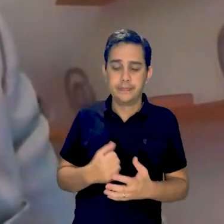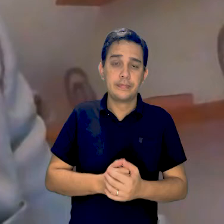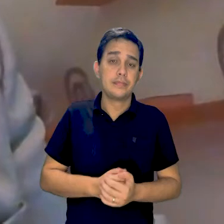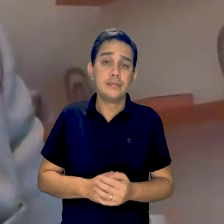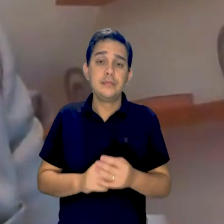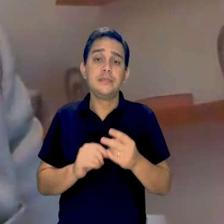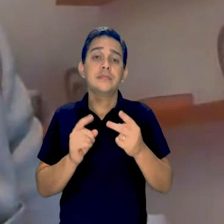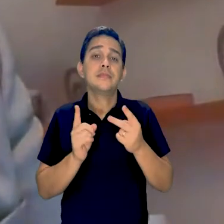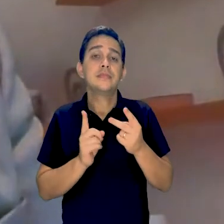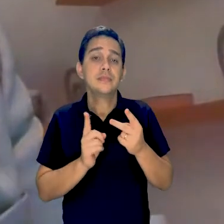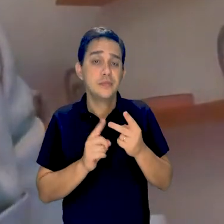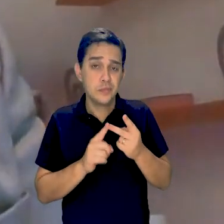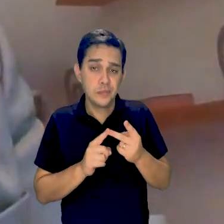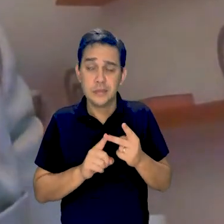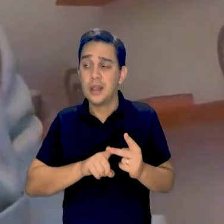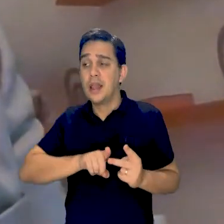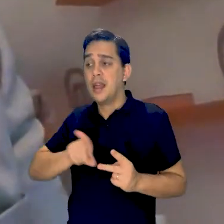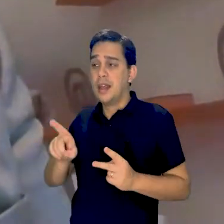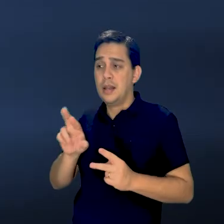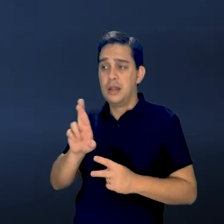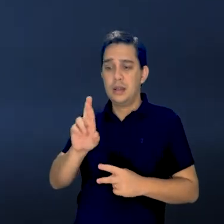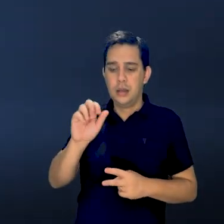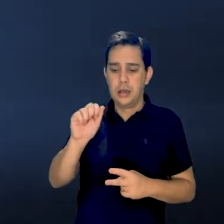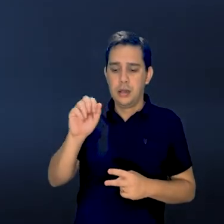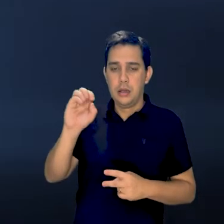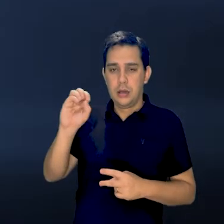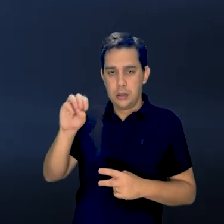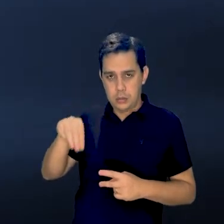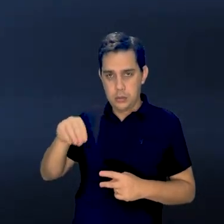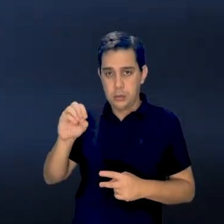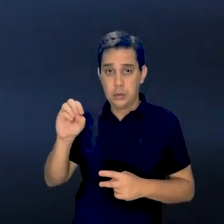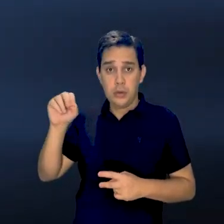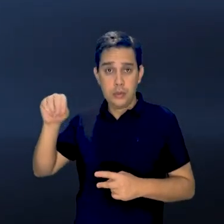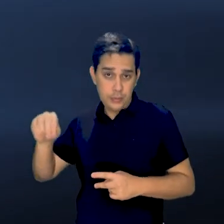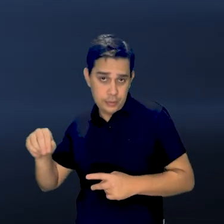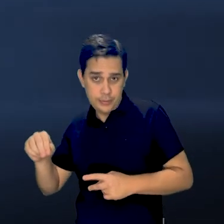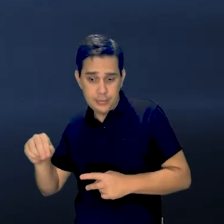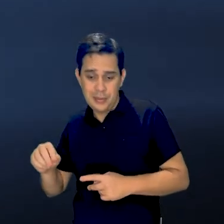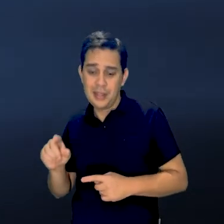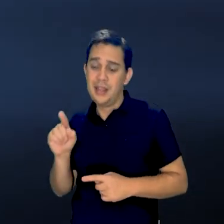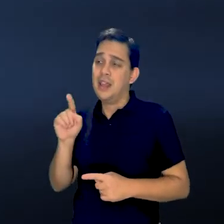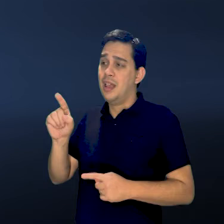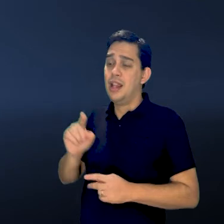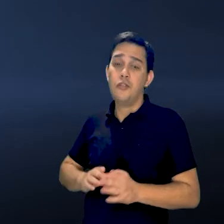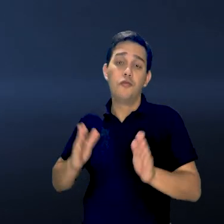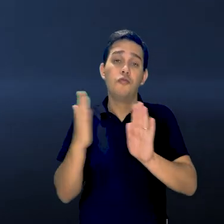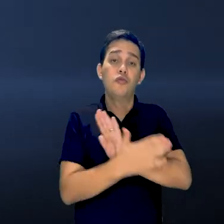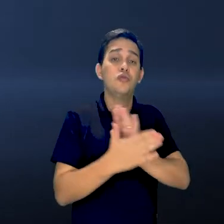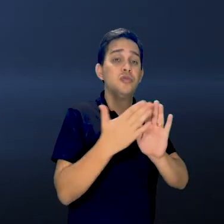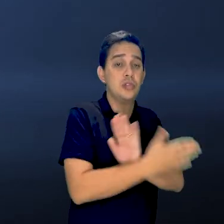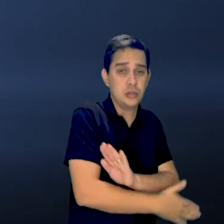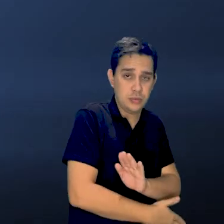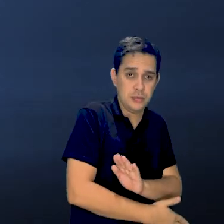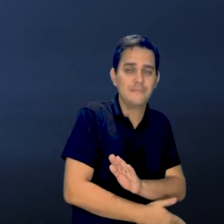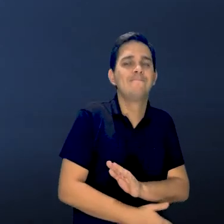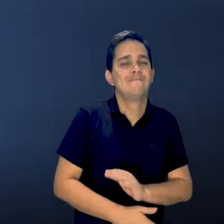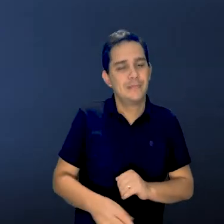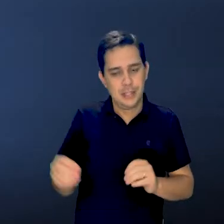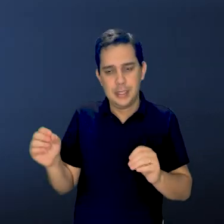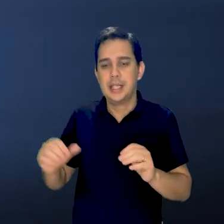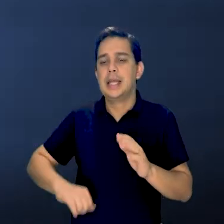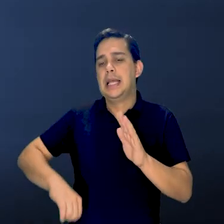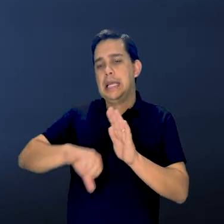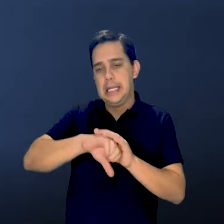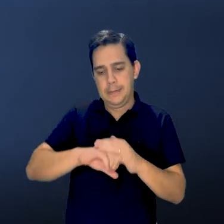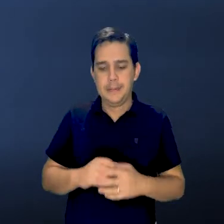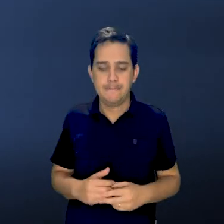situação, porque existe um outro crime no Código Brasileiro de Trânsito que prevê a fuga do motorista. Então, eu acho que